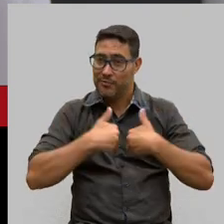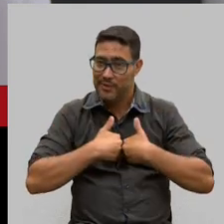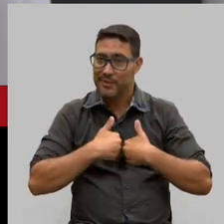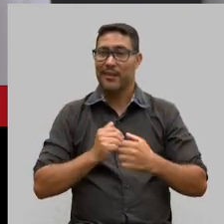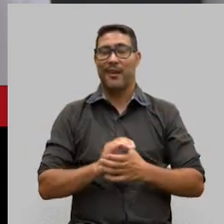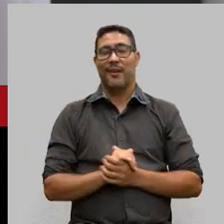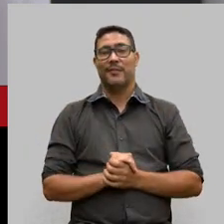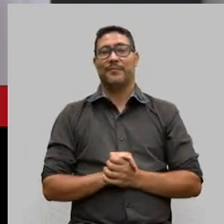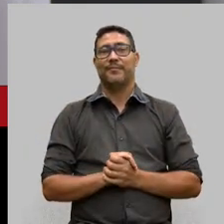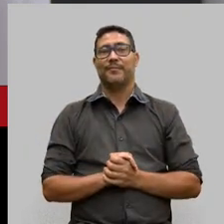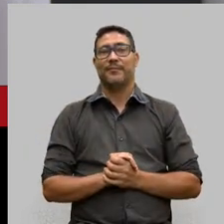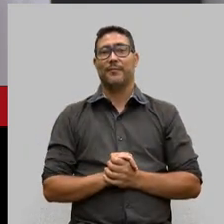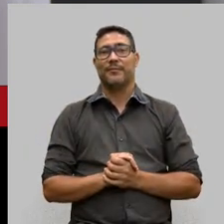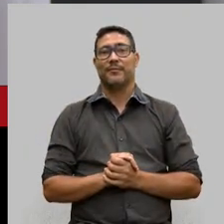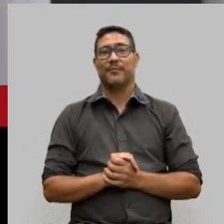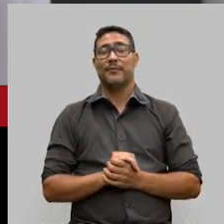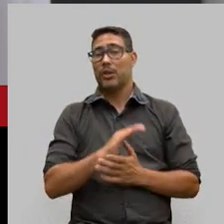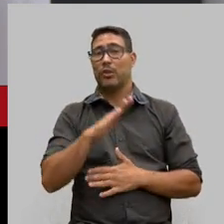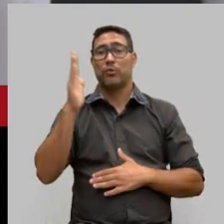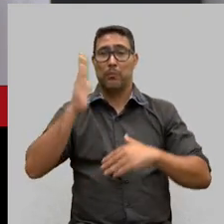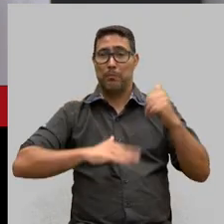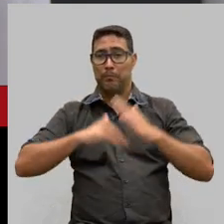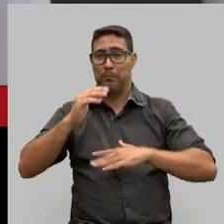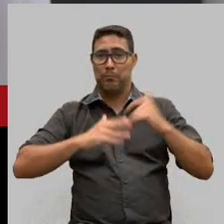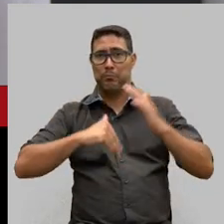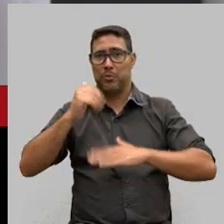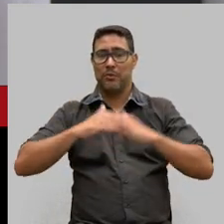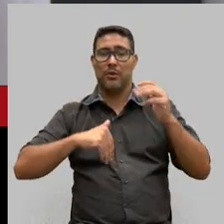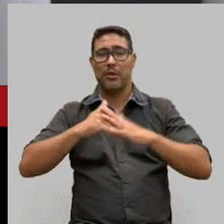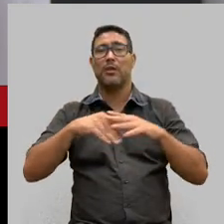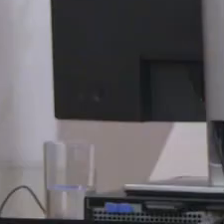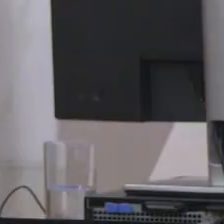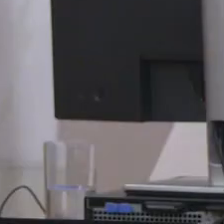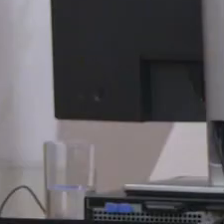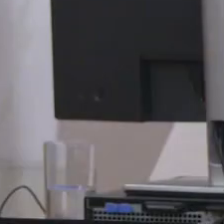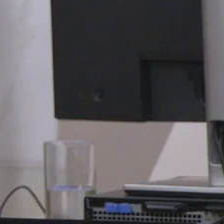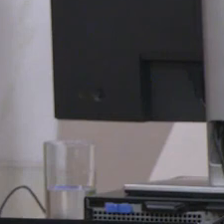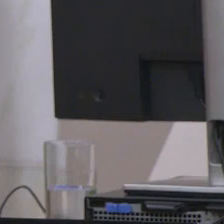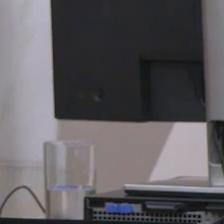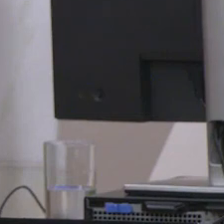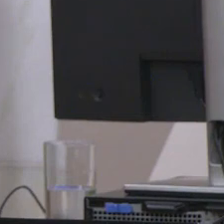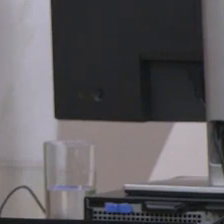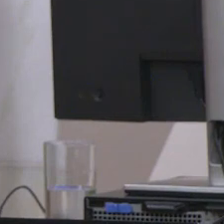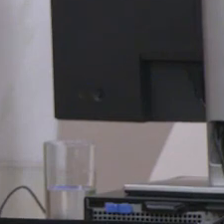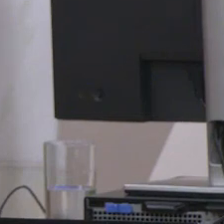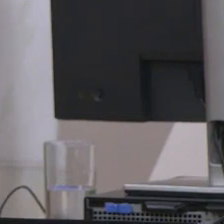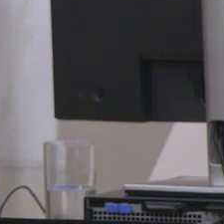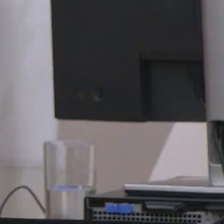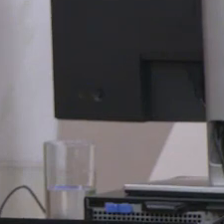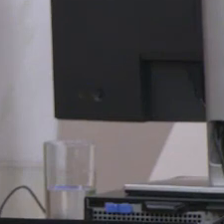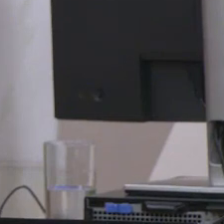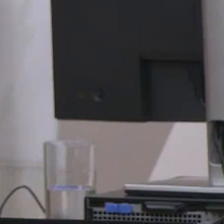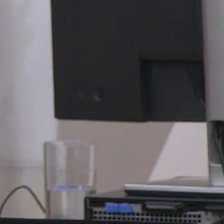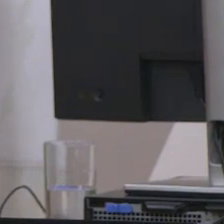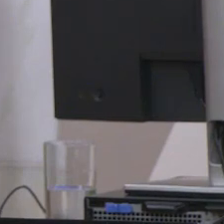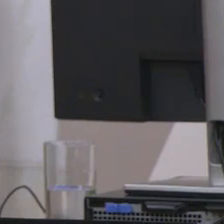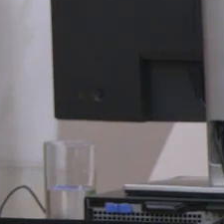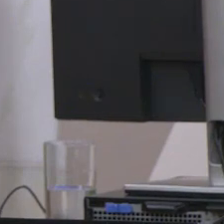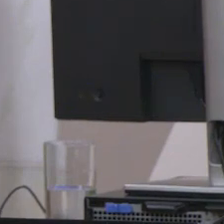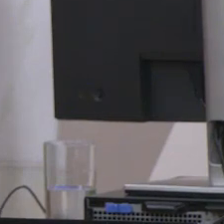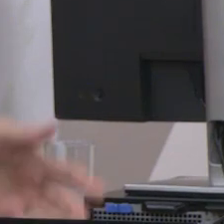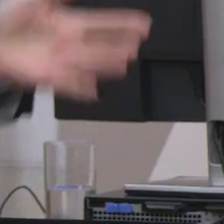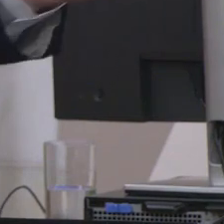querida para os nossos profissionais eu gostaria de fazer uma homenagem à Doutora eh Ana